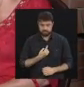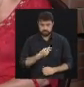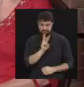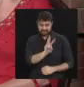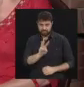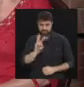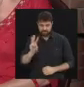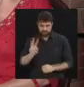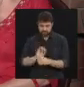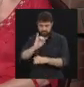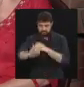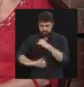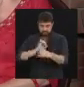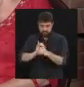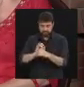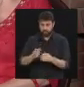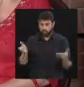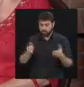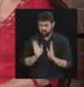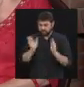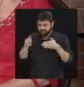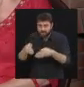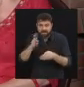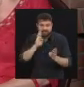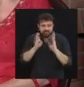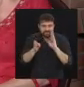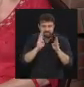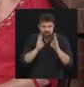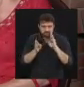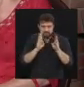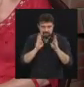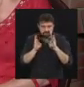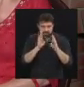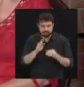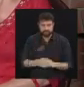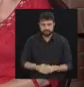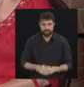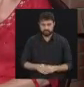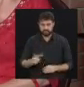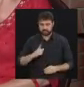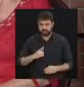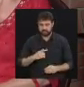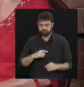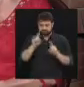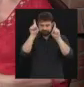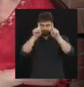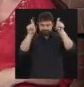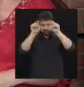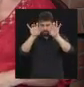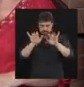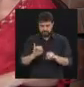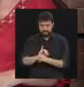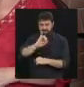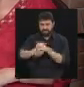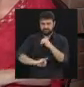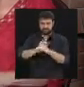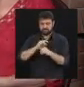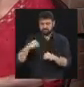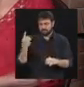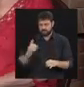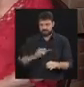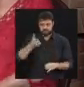né, que hoje na verdade está mais focado no Facebook, e a partir da informática, né, da internet, que a gente